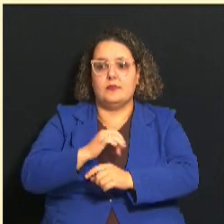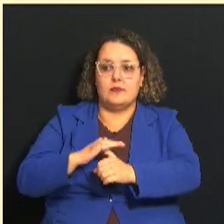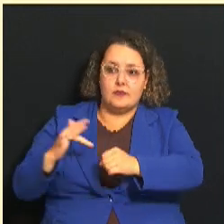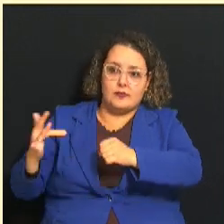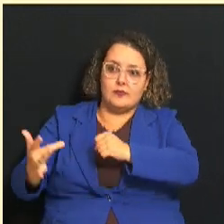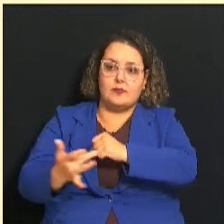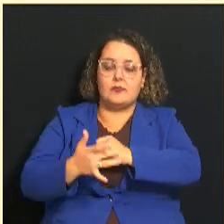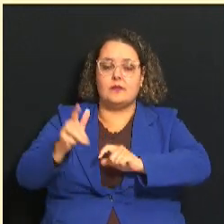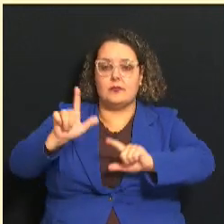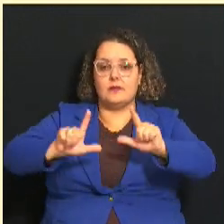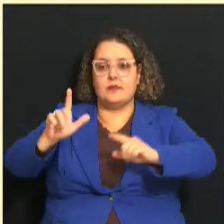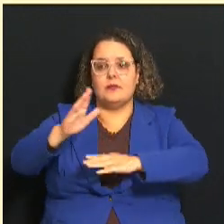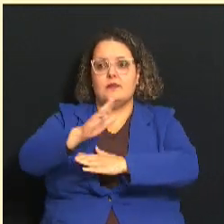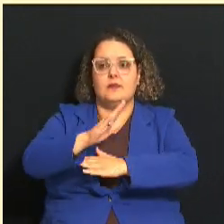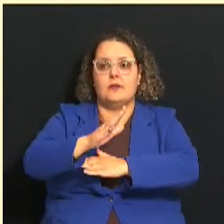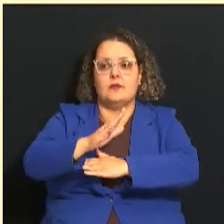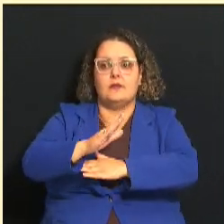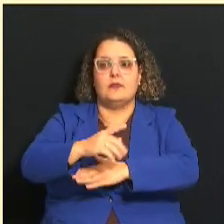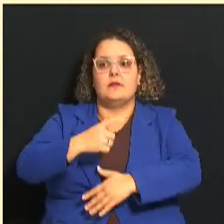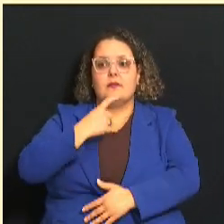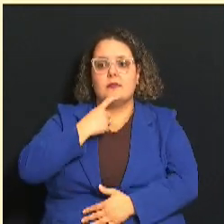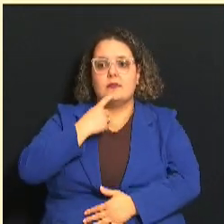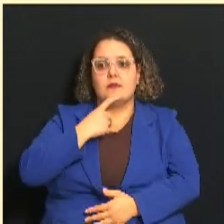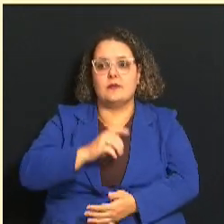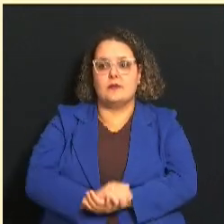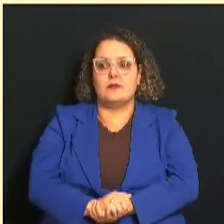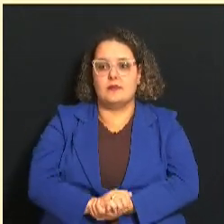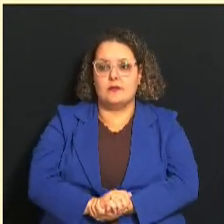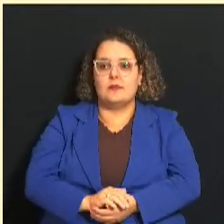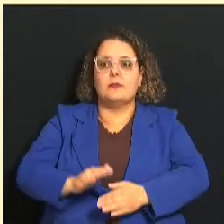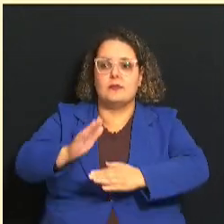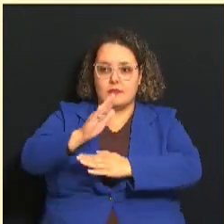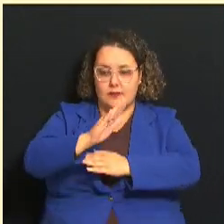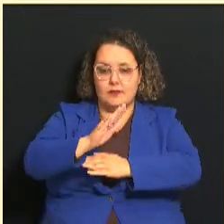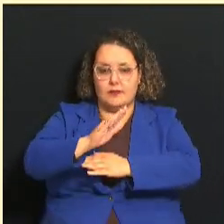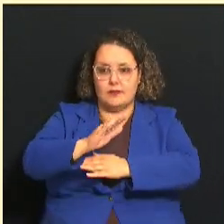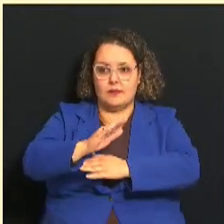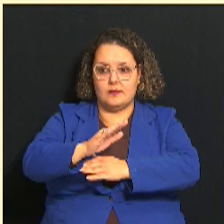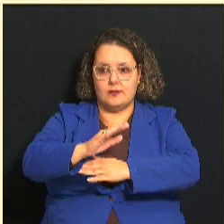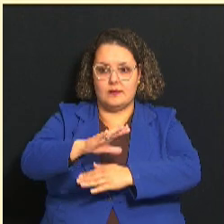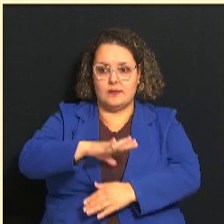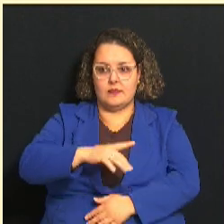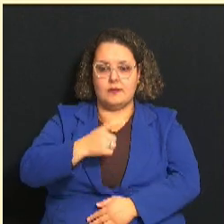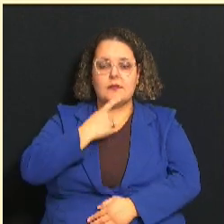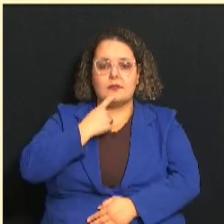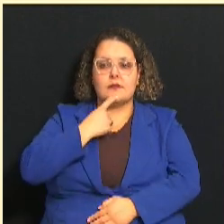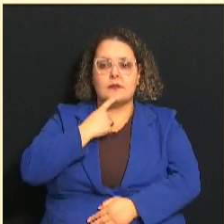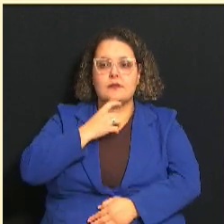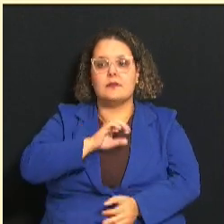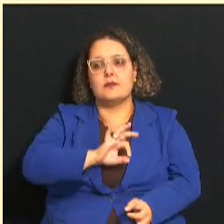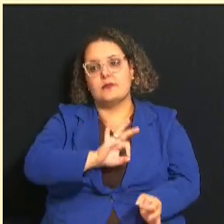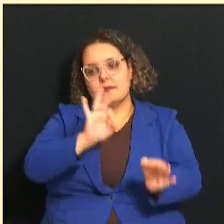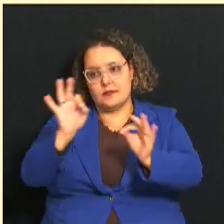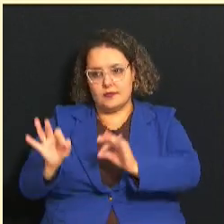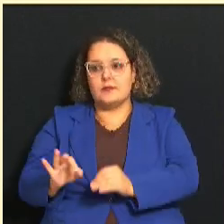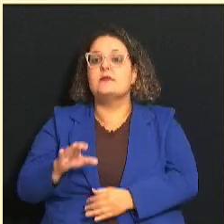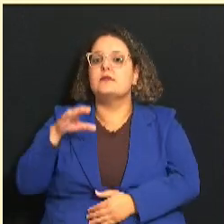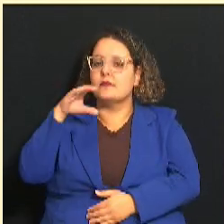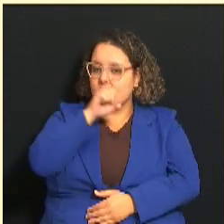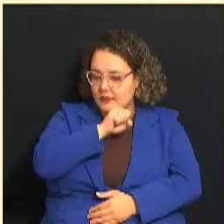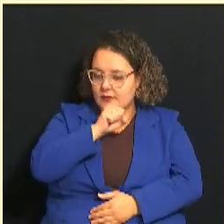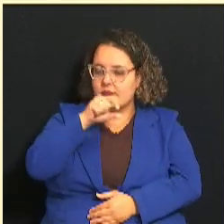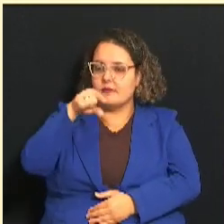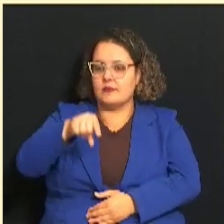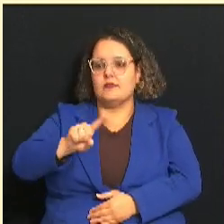TV Câmara Campinas, assim como da Câmara Municipal de Campinas. Não saiam daí que logo em